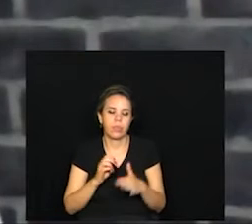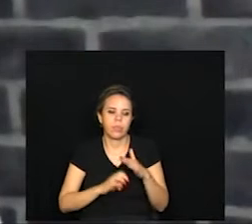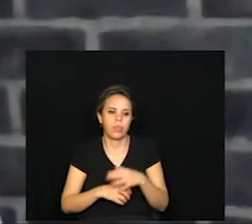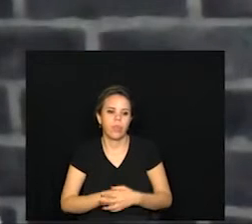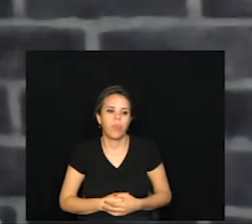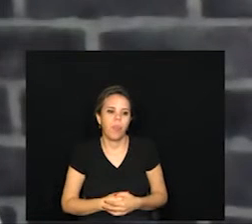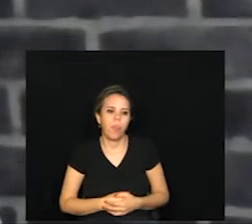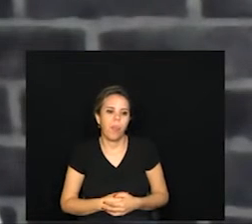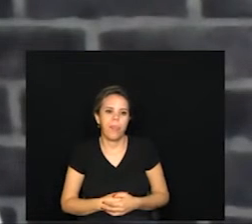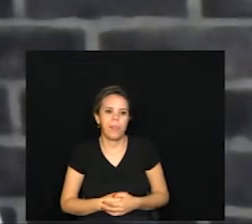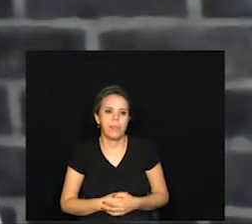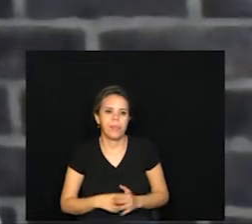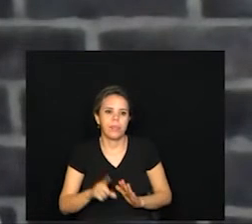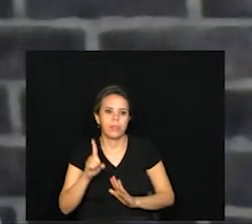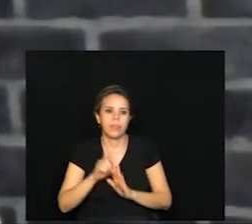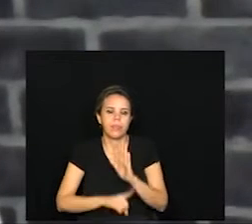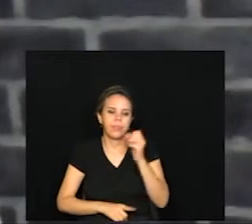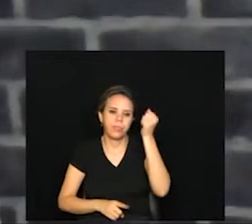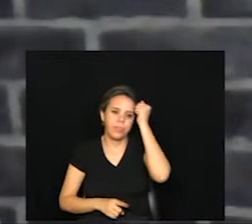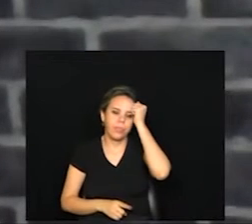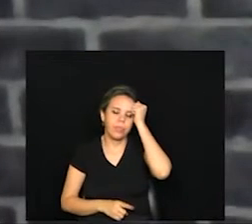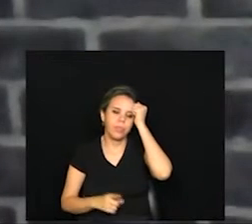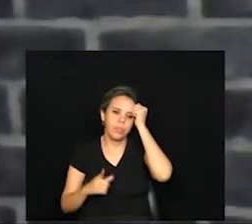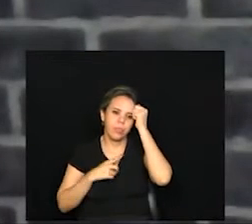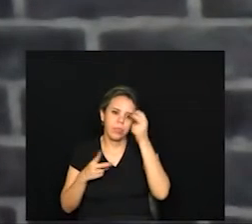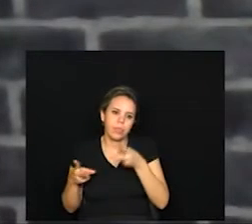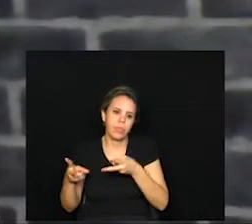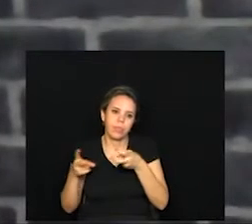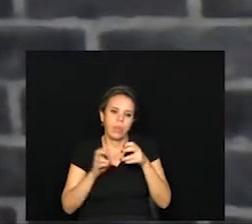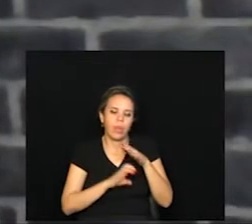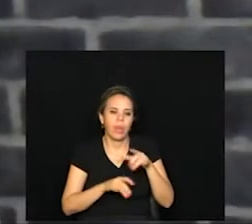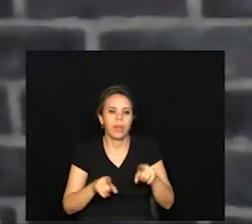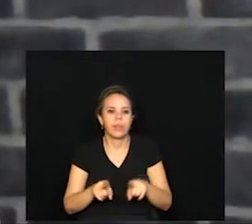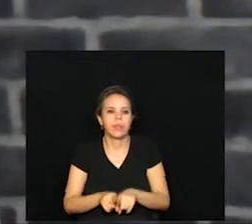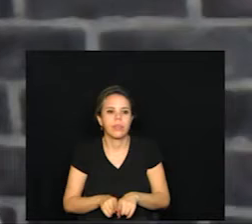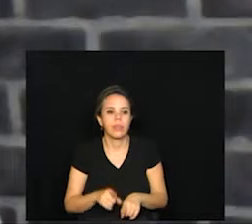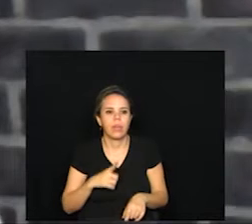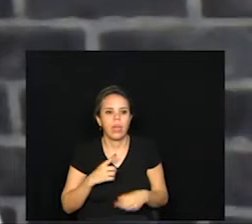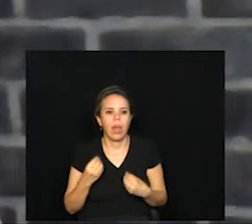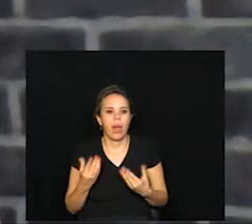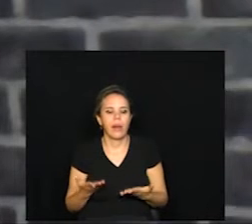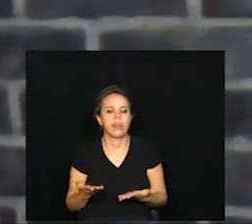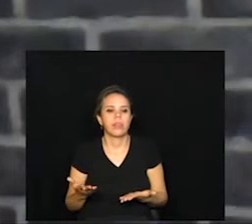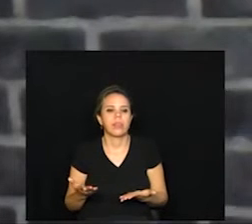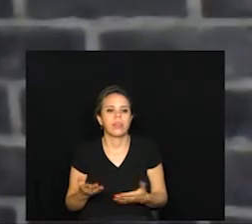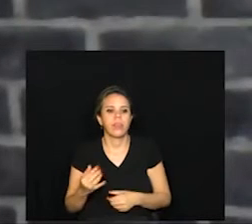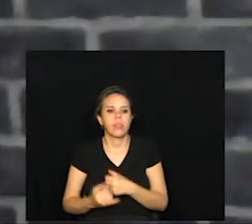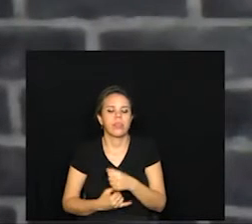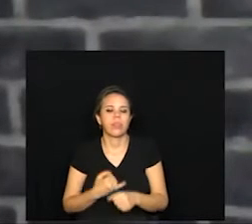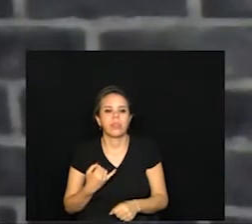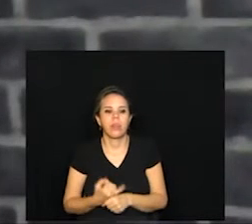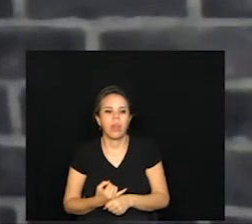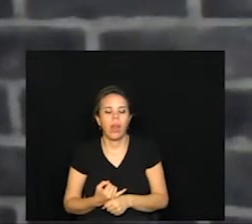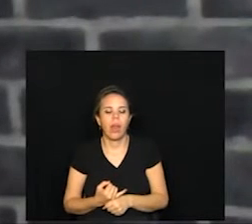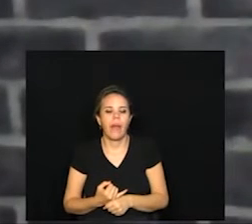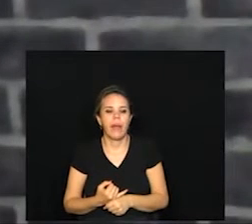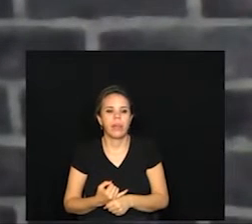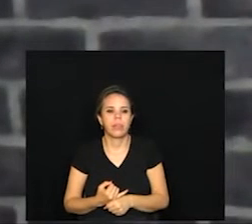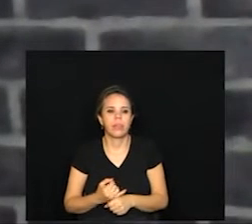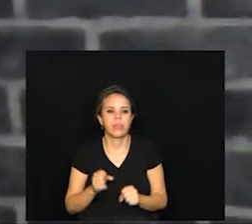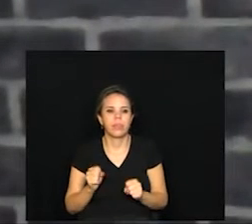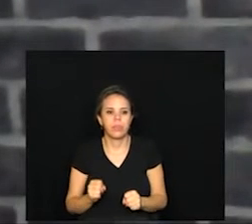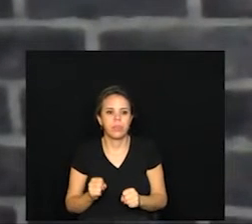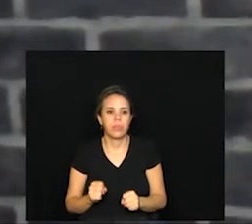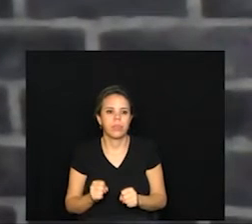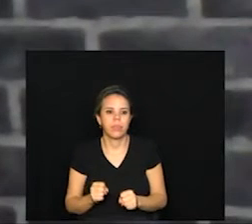empresa. Mas o direito de arrependimento, a gente tem observado que as empresas têm colocado ali no site algum campo para que ele